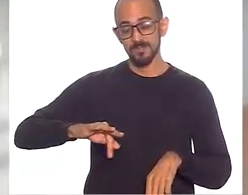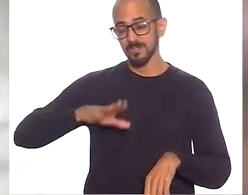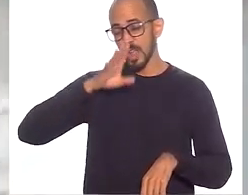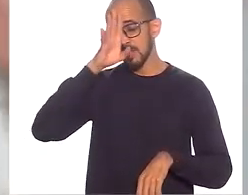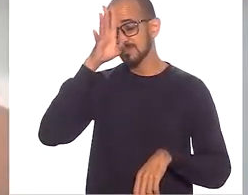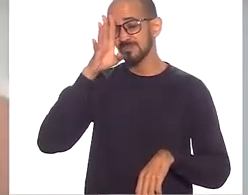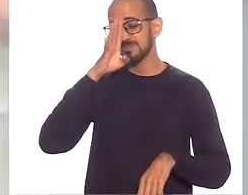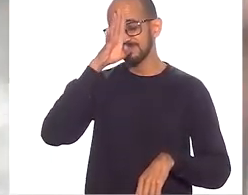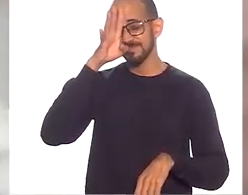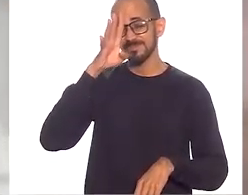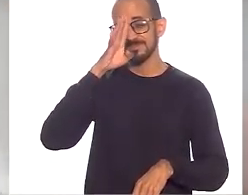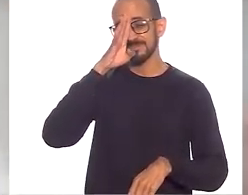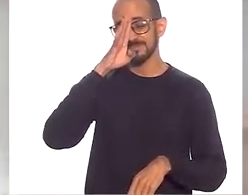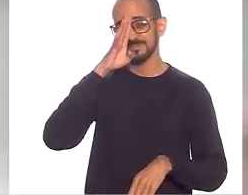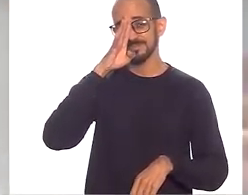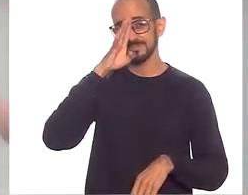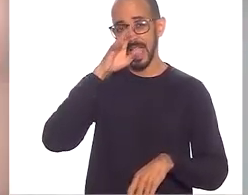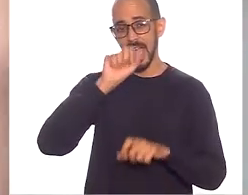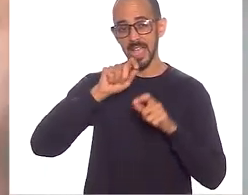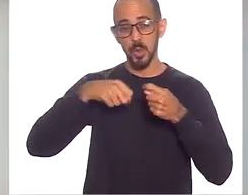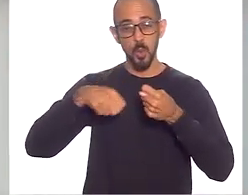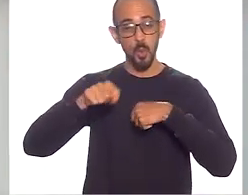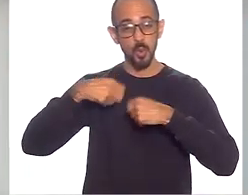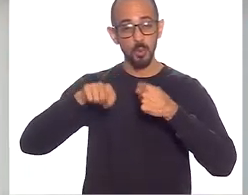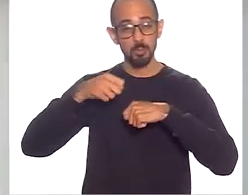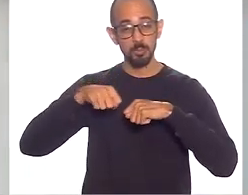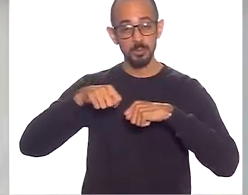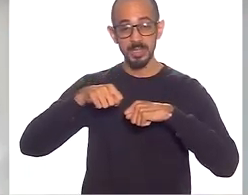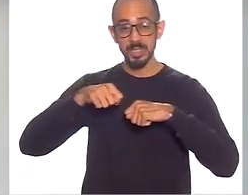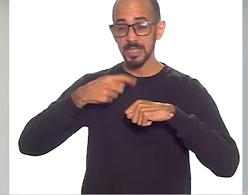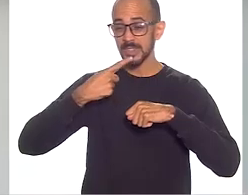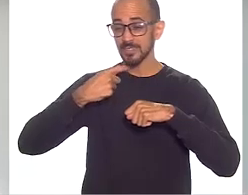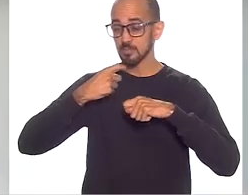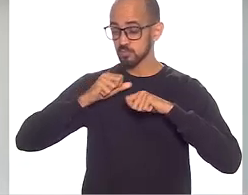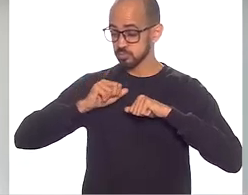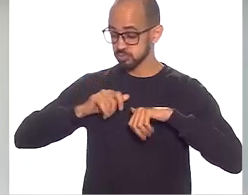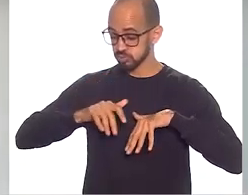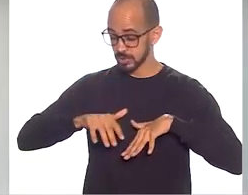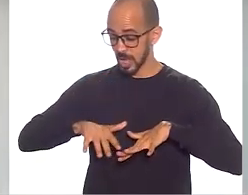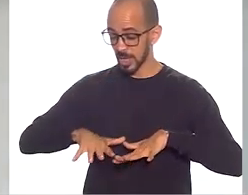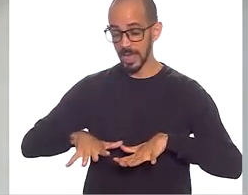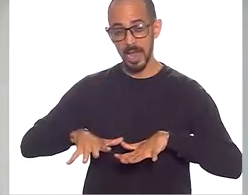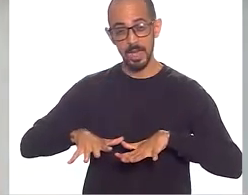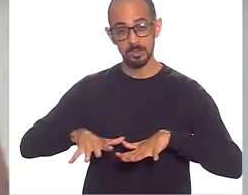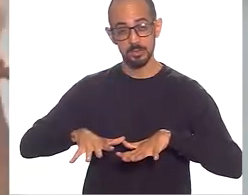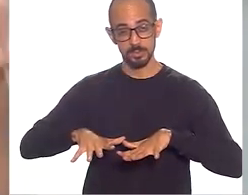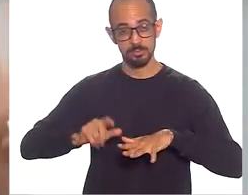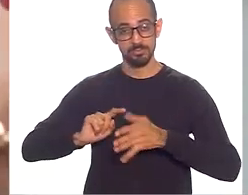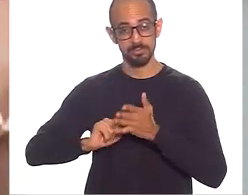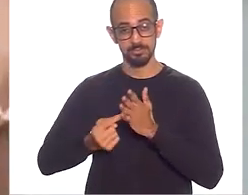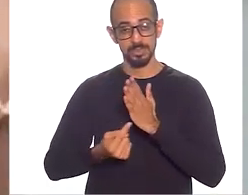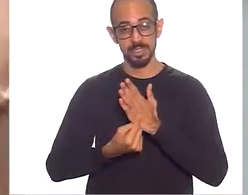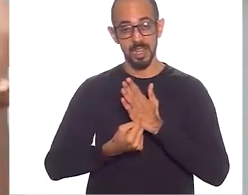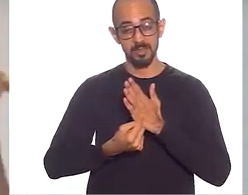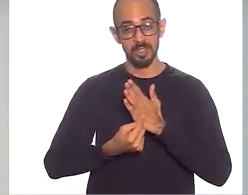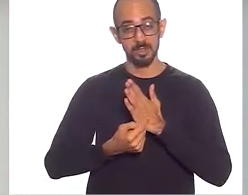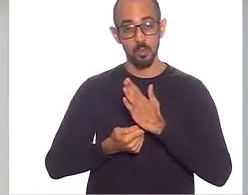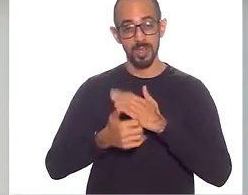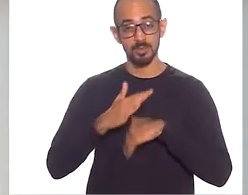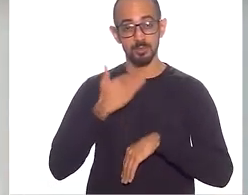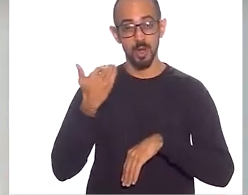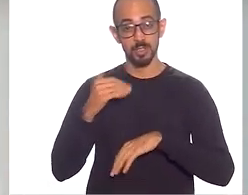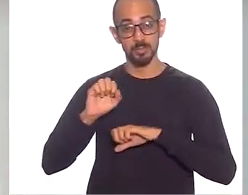ferida absurda para a sociedade. A economia está sangrando a olhos nus, né? A gente está vendo o